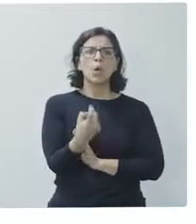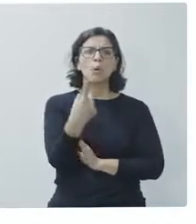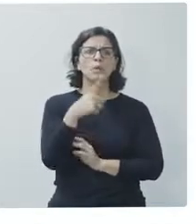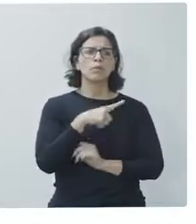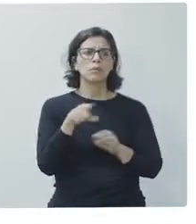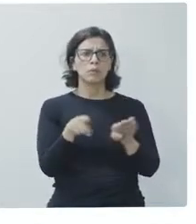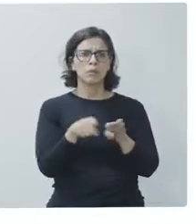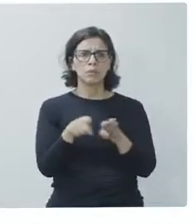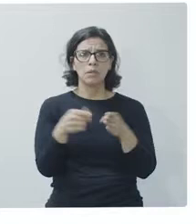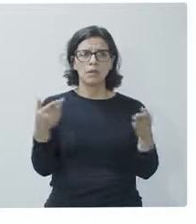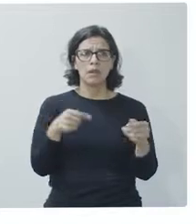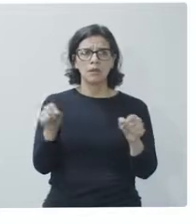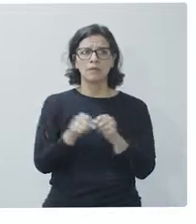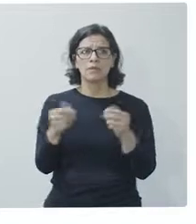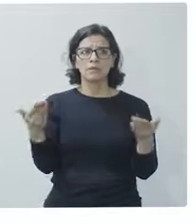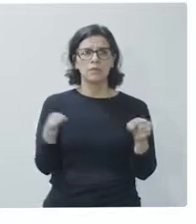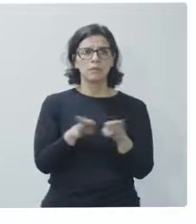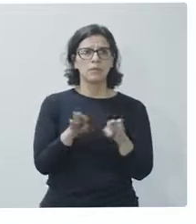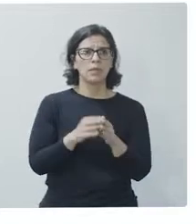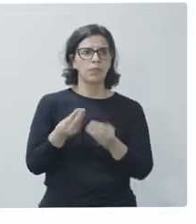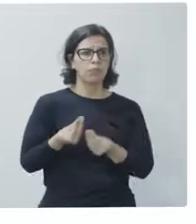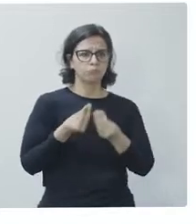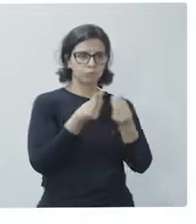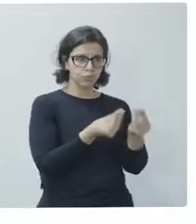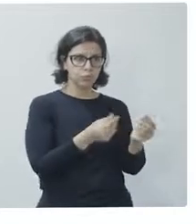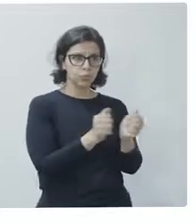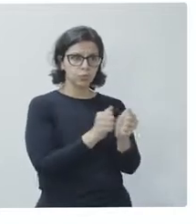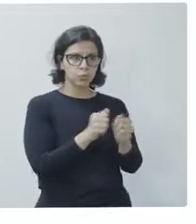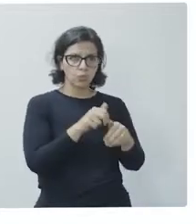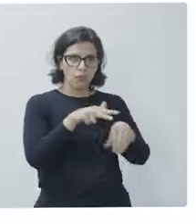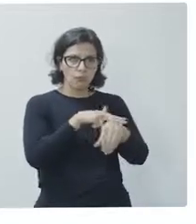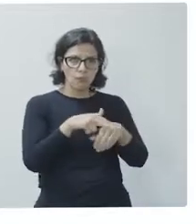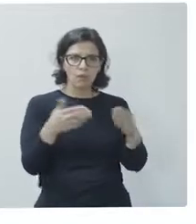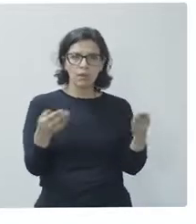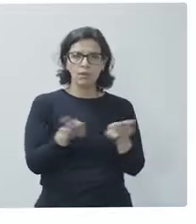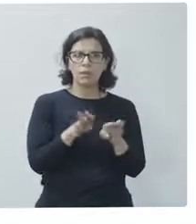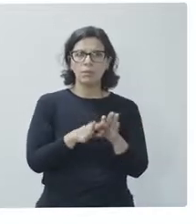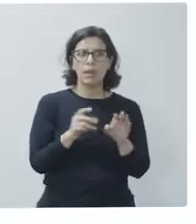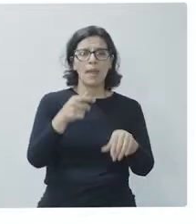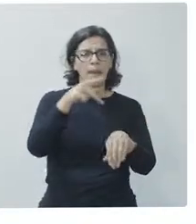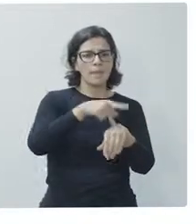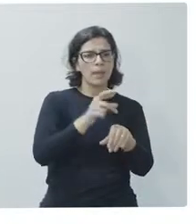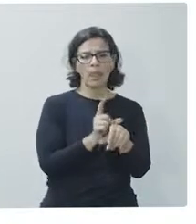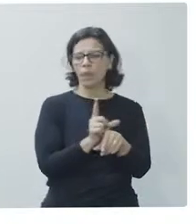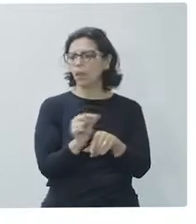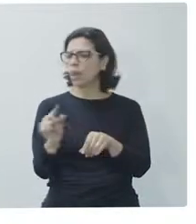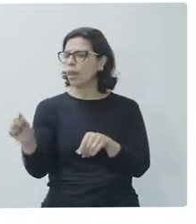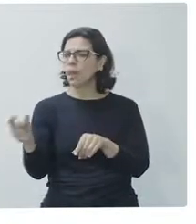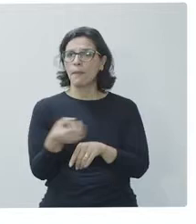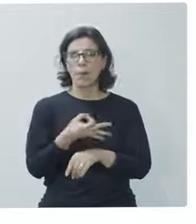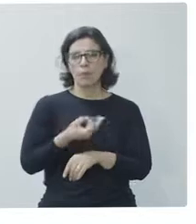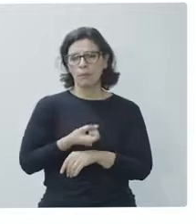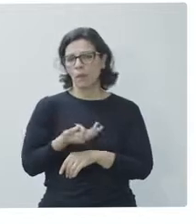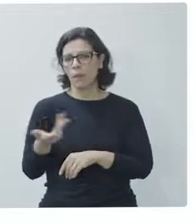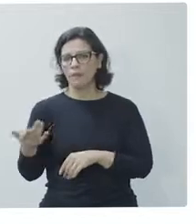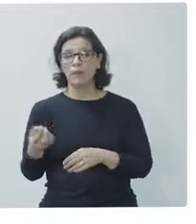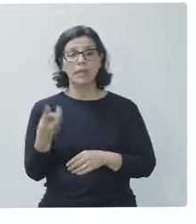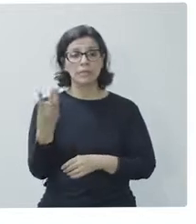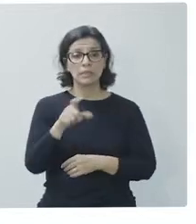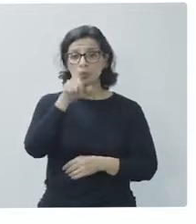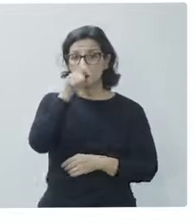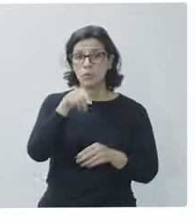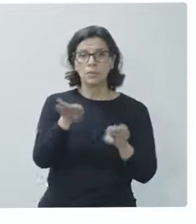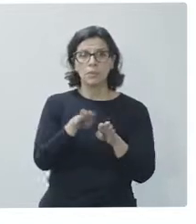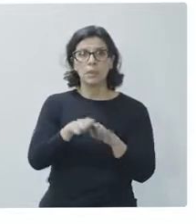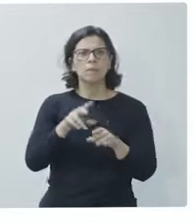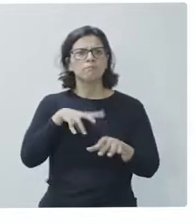moeda e colocou-a na encosta relvada. Mas ela rolou para longe e se perdeu. As três bruxas